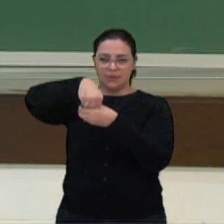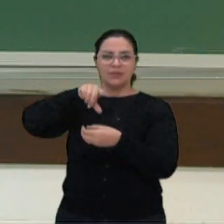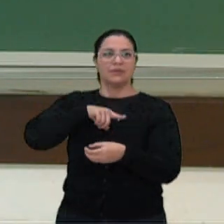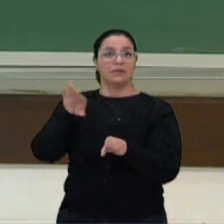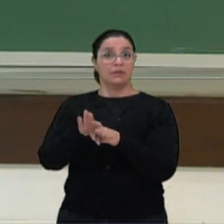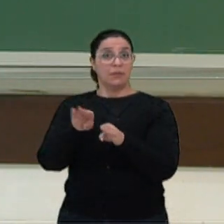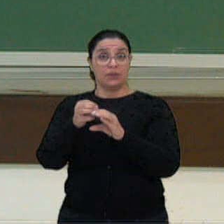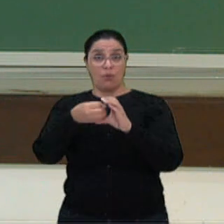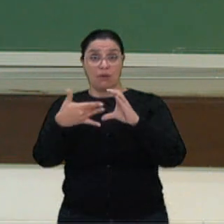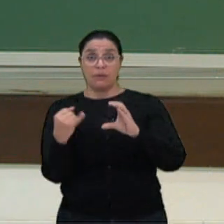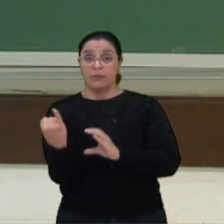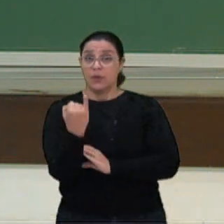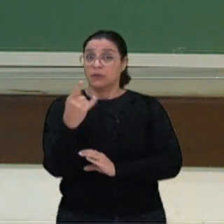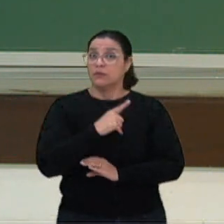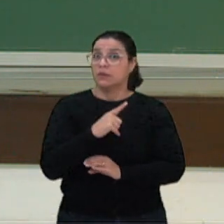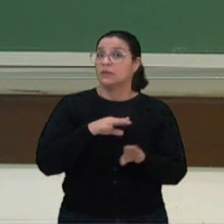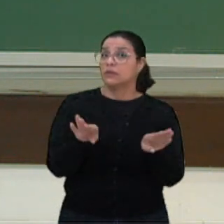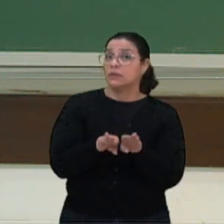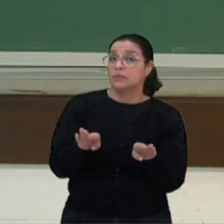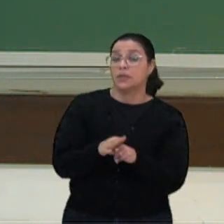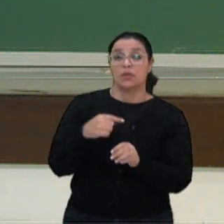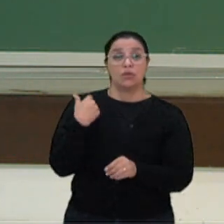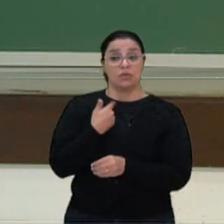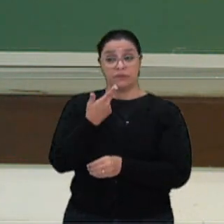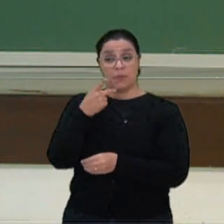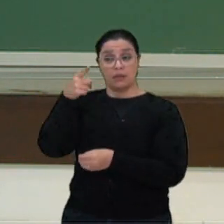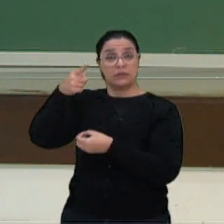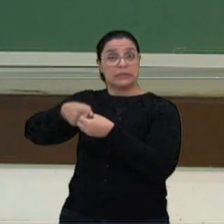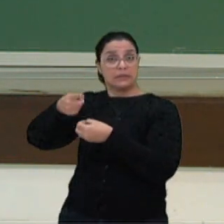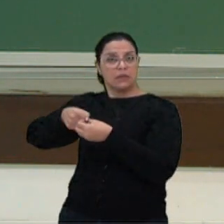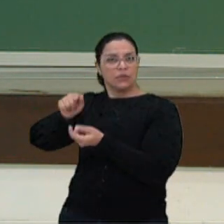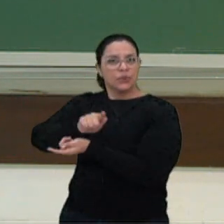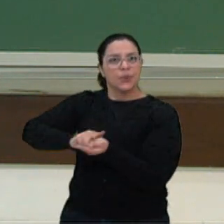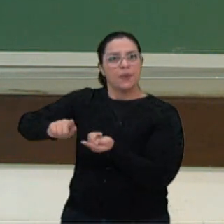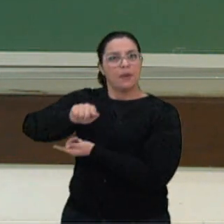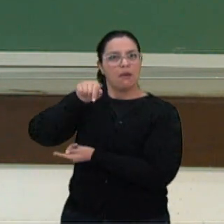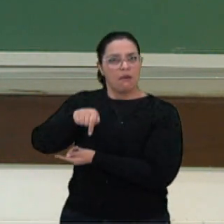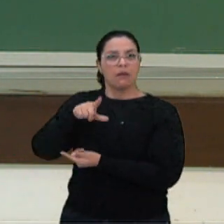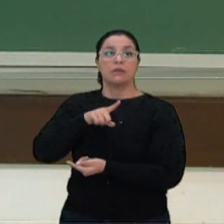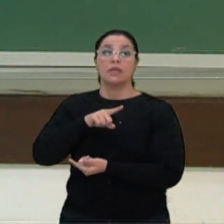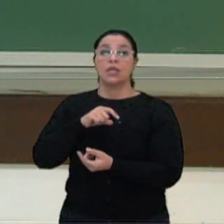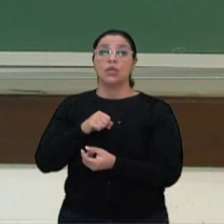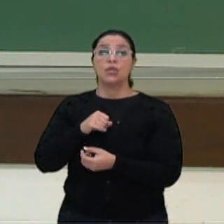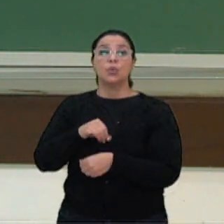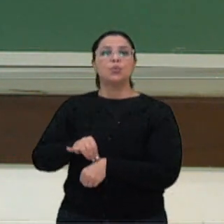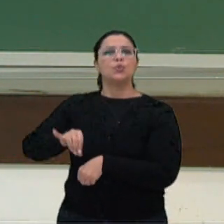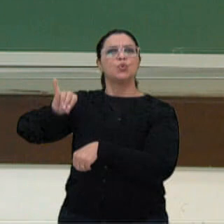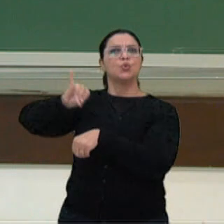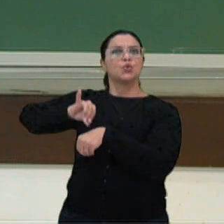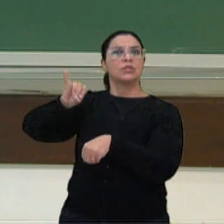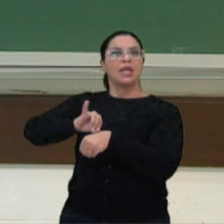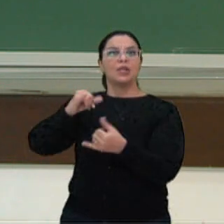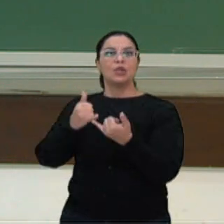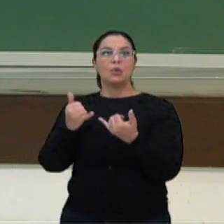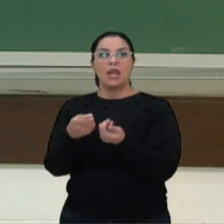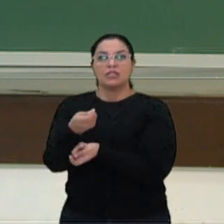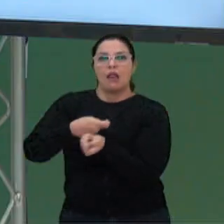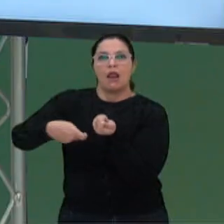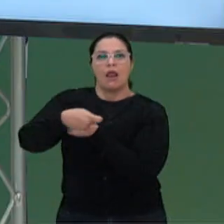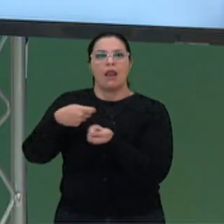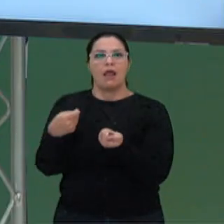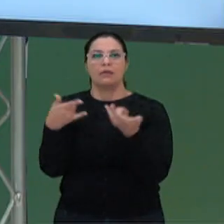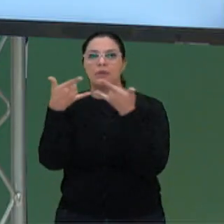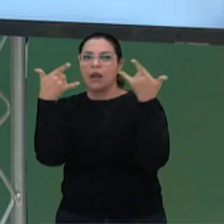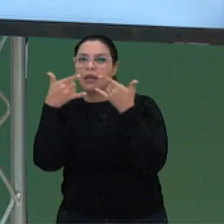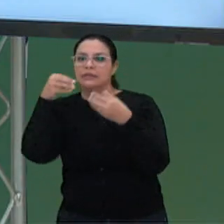importantes. Ou seja, a gente diz que essas cidades globais, elas são os centros nervosos, financeiros